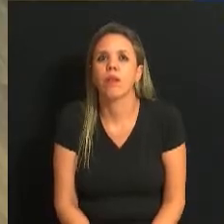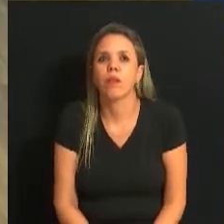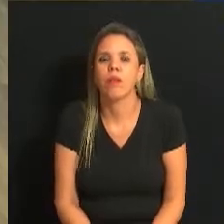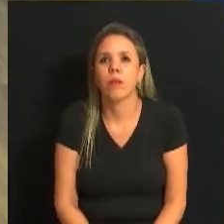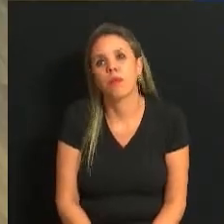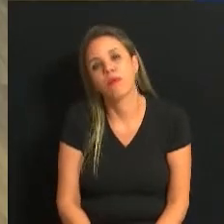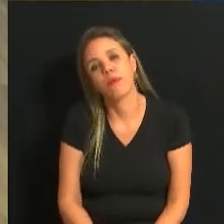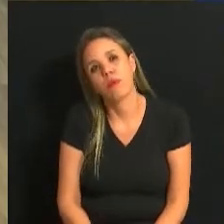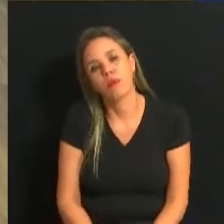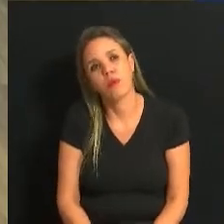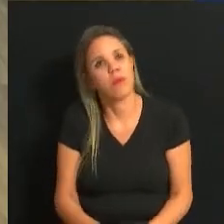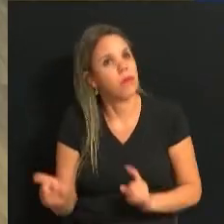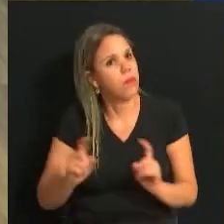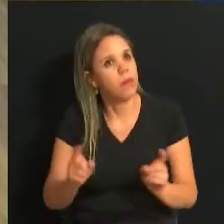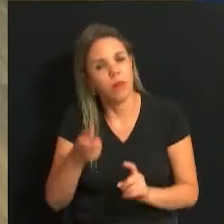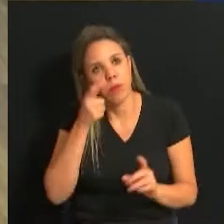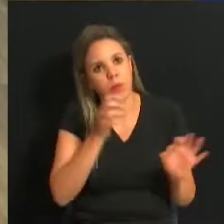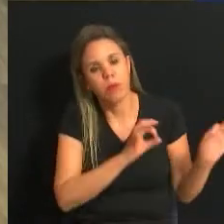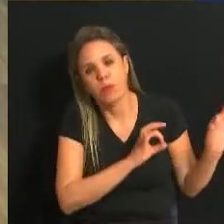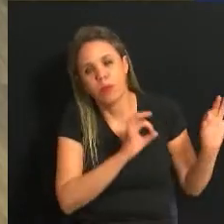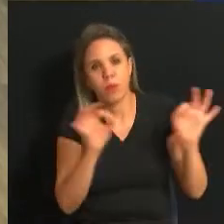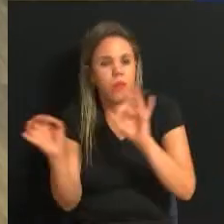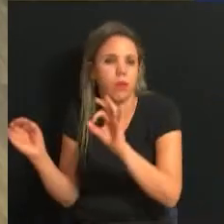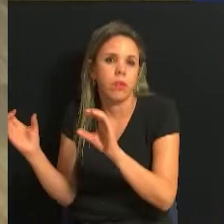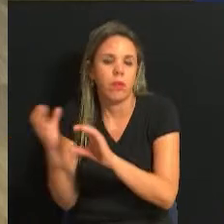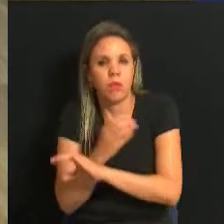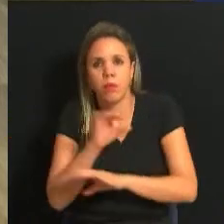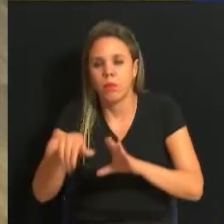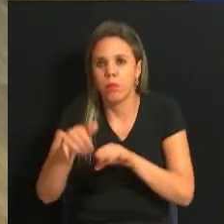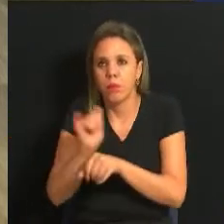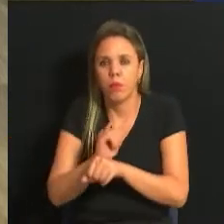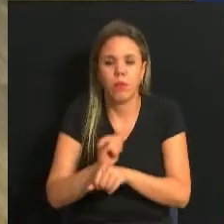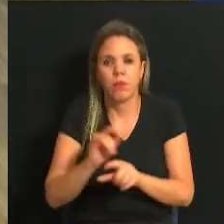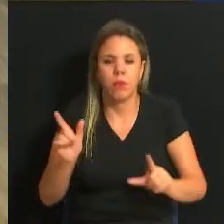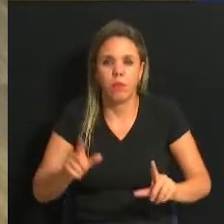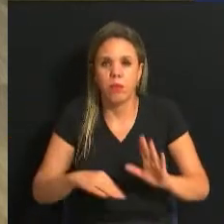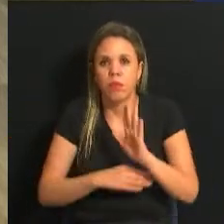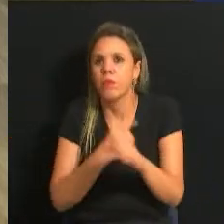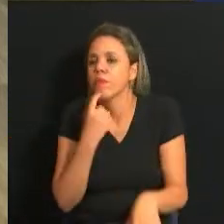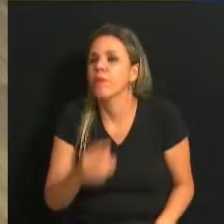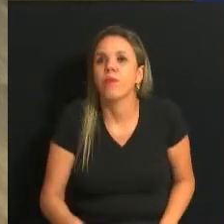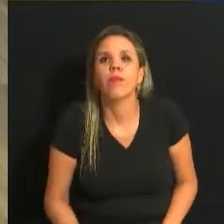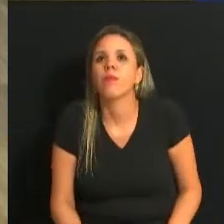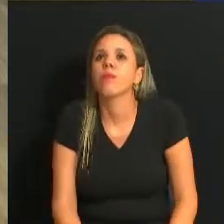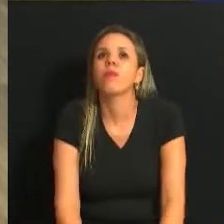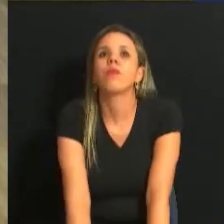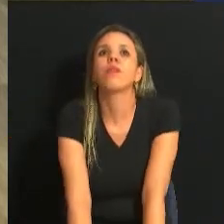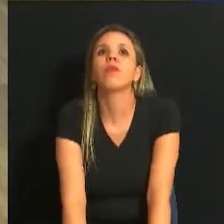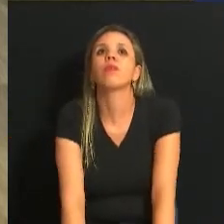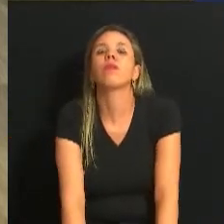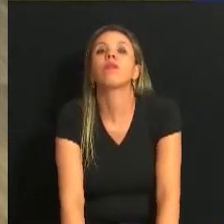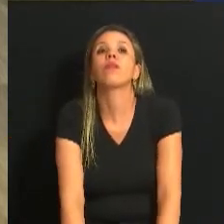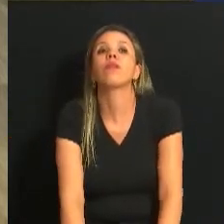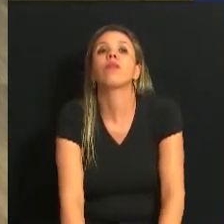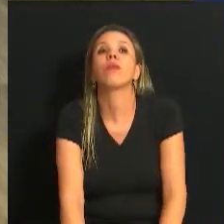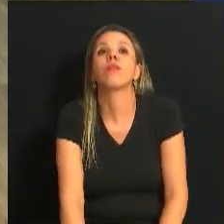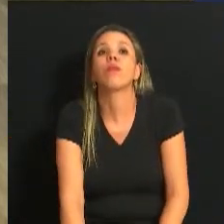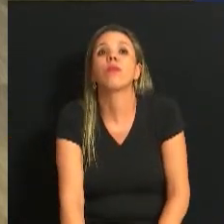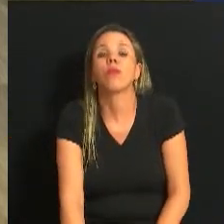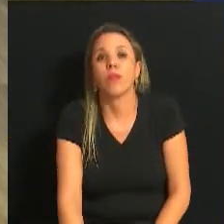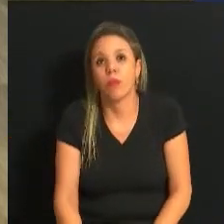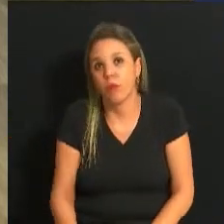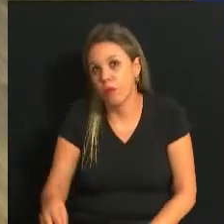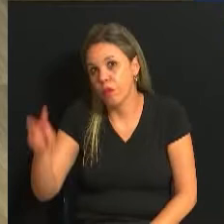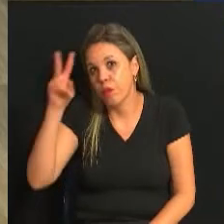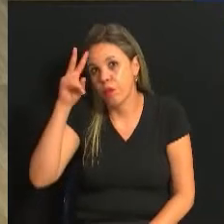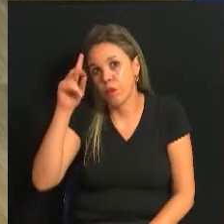Lembrando que esta reunião você pode conferir na íntegra no youtube.com/TV Câmara Campinas. Mirna Abreu, segunda-feira é